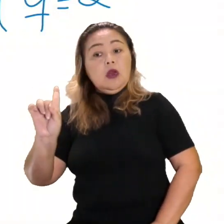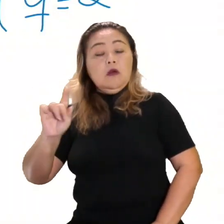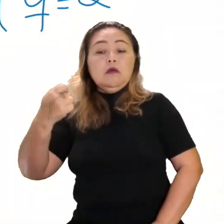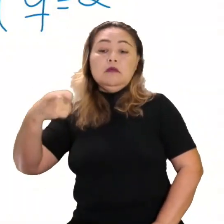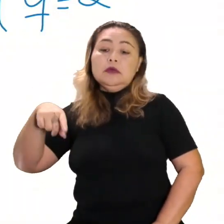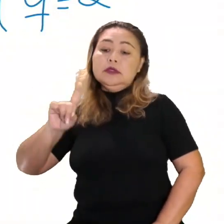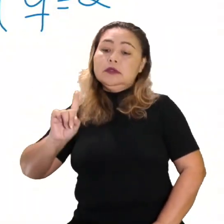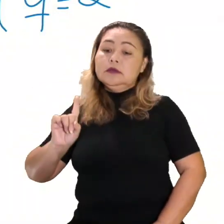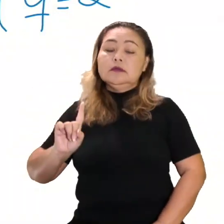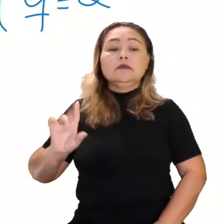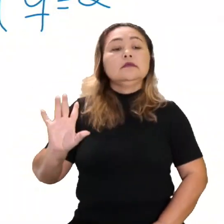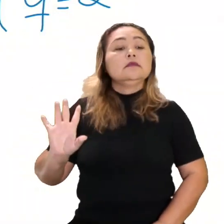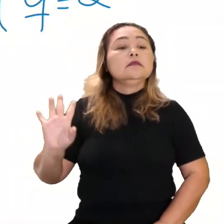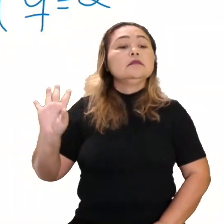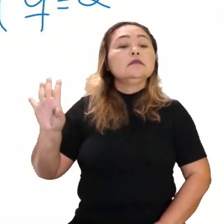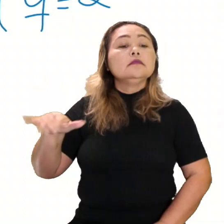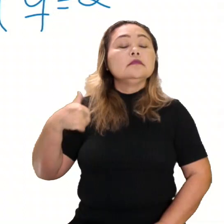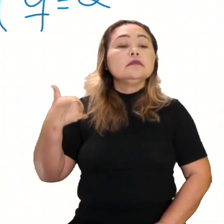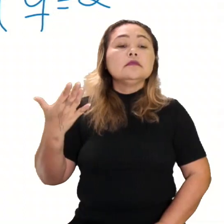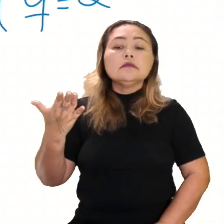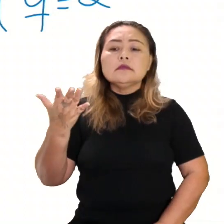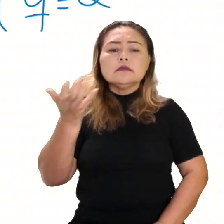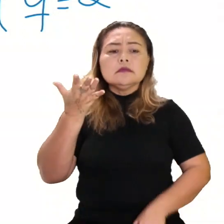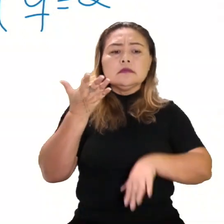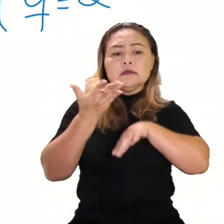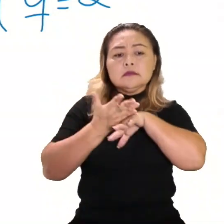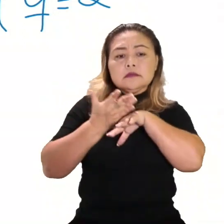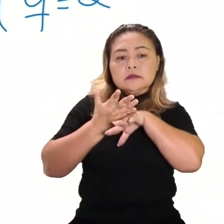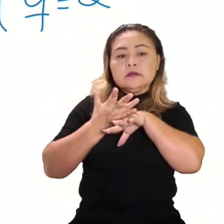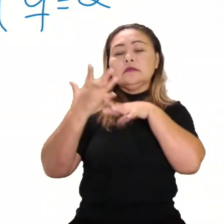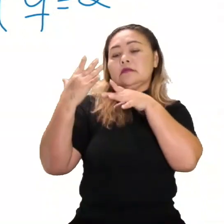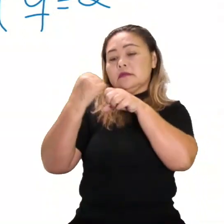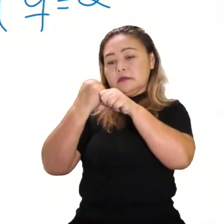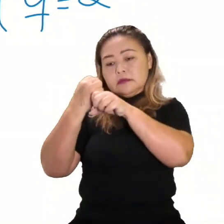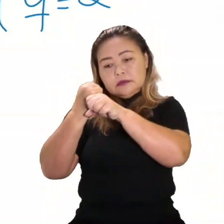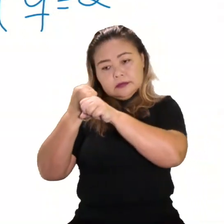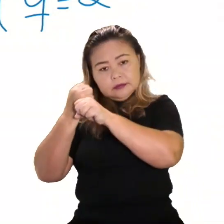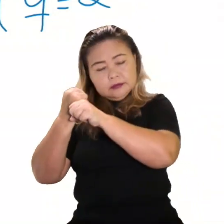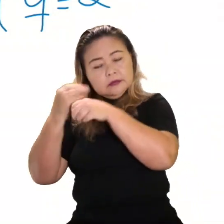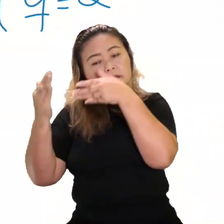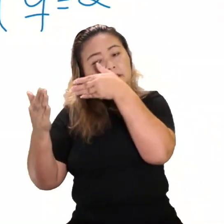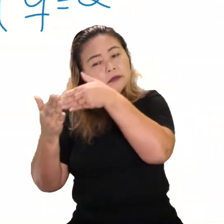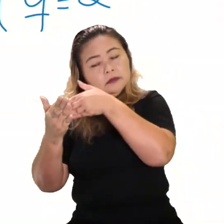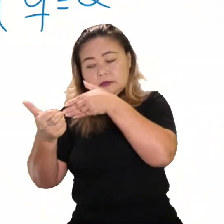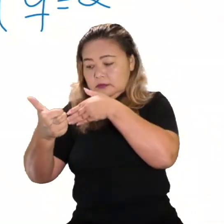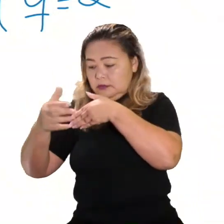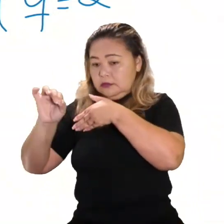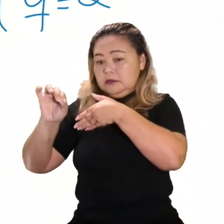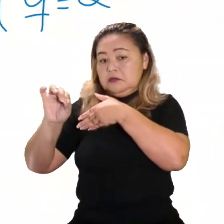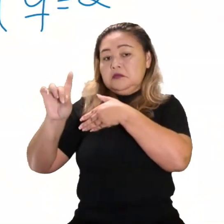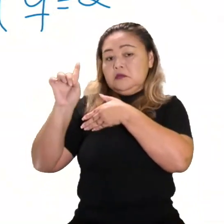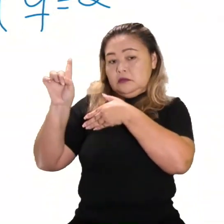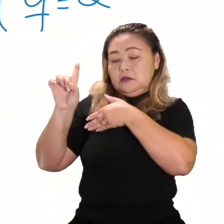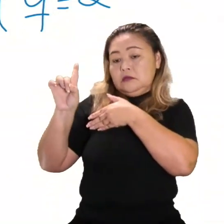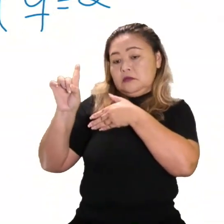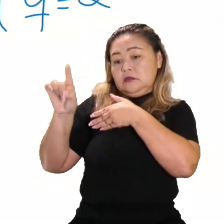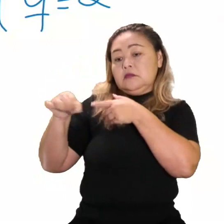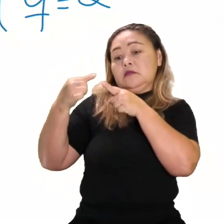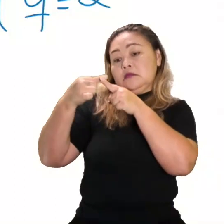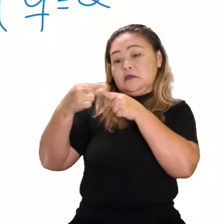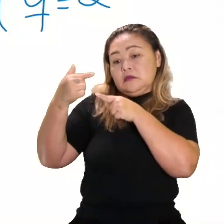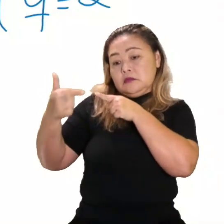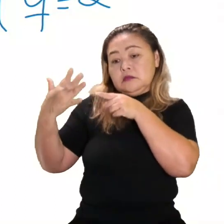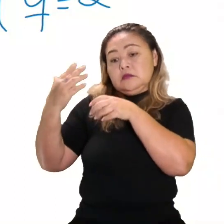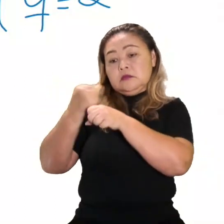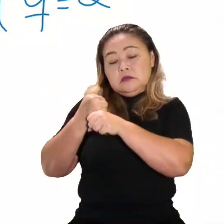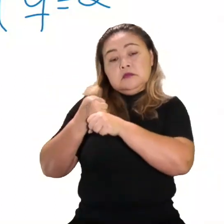substituir aqui para a gente criar prática, tá? Mas quem quiser fazer aqui, ó, a soma de todos eles até o 10º termo, né? E multiplicando por 2,